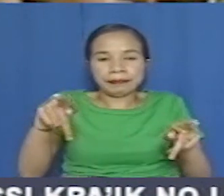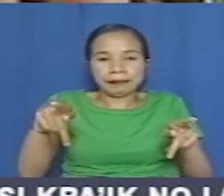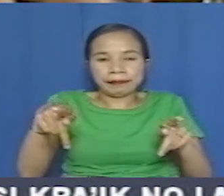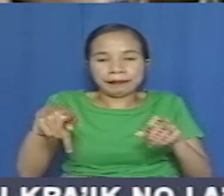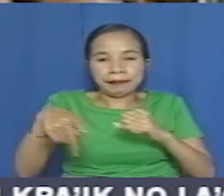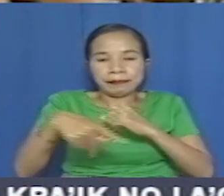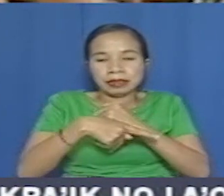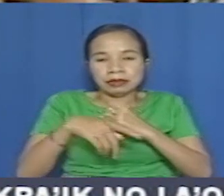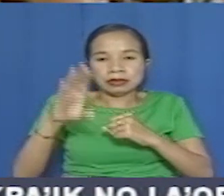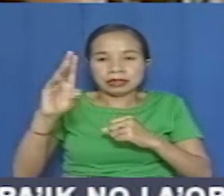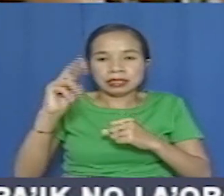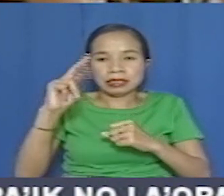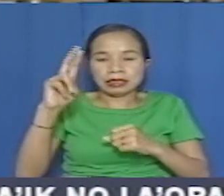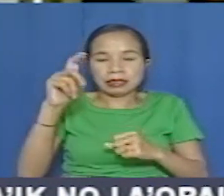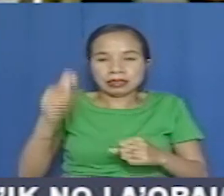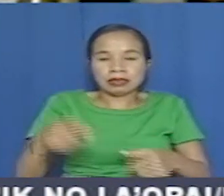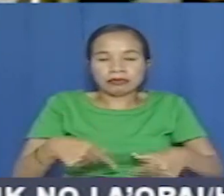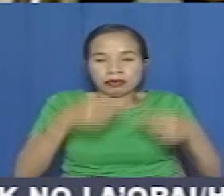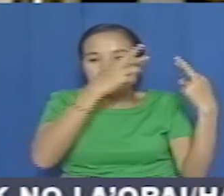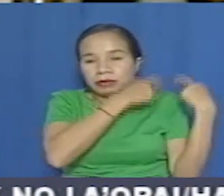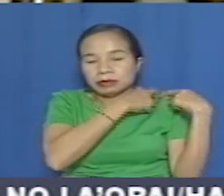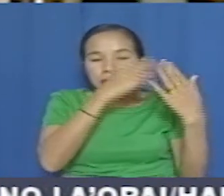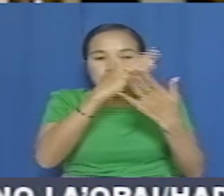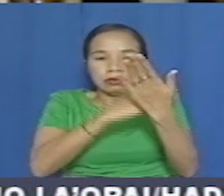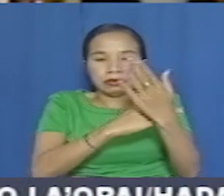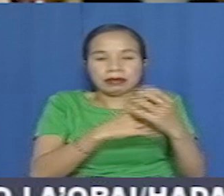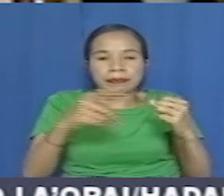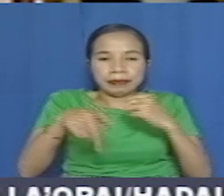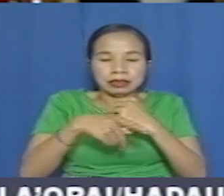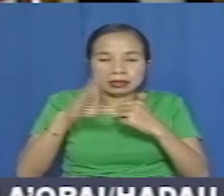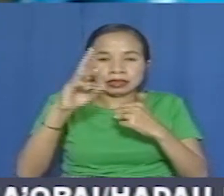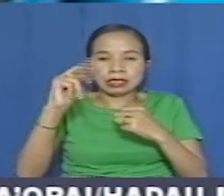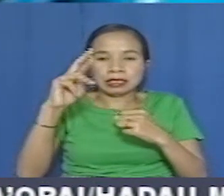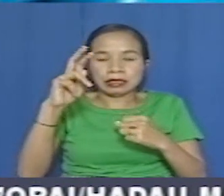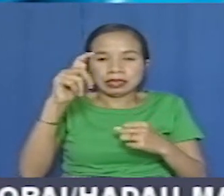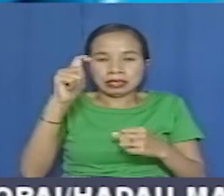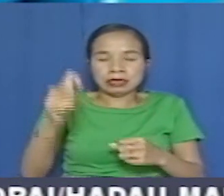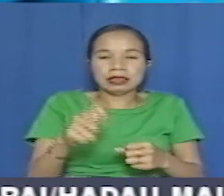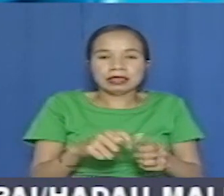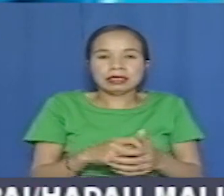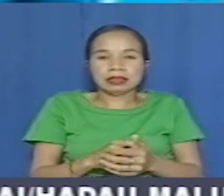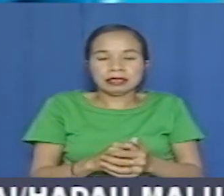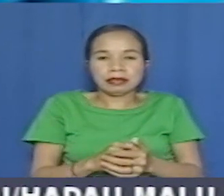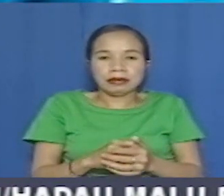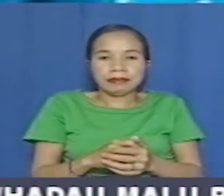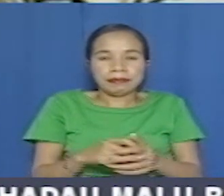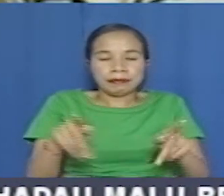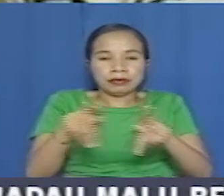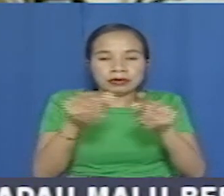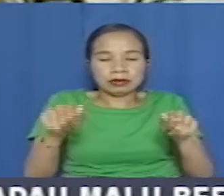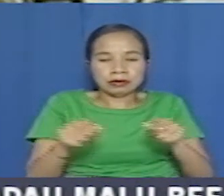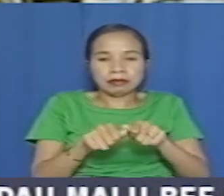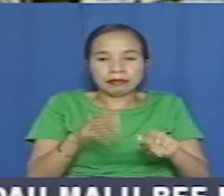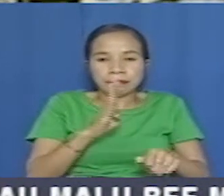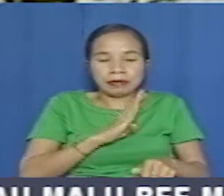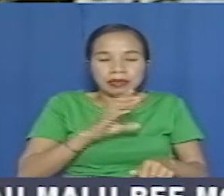CNRT realiza consolidação no fotomara de posse ba estrutura Partido CNRT ya sucular sula posto administrativo Bankia. Coordenador